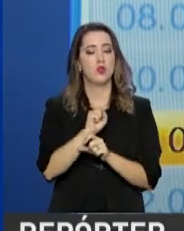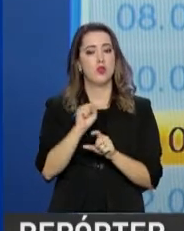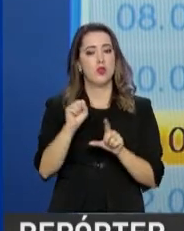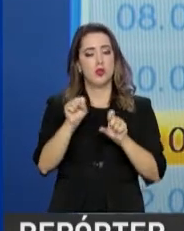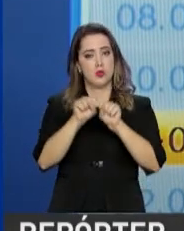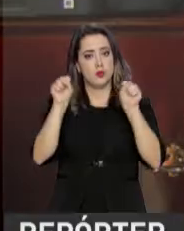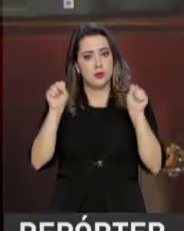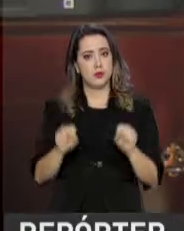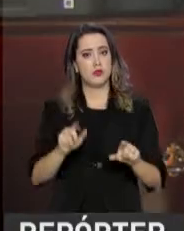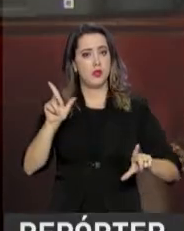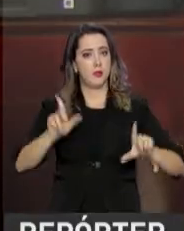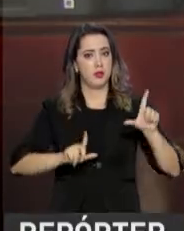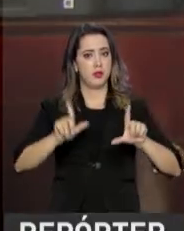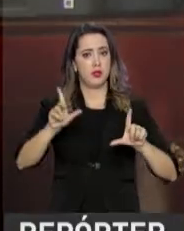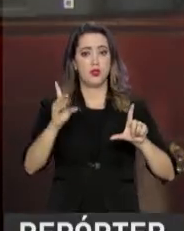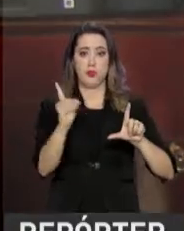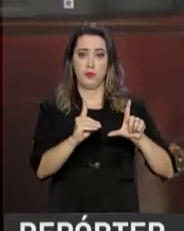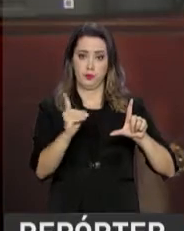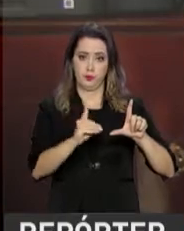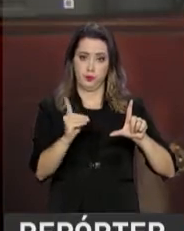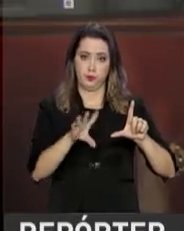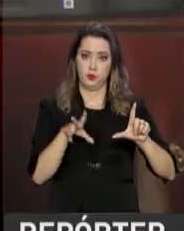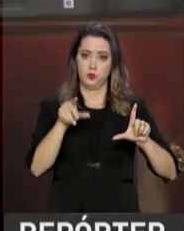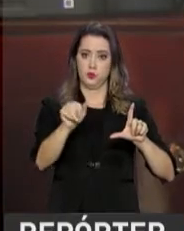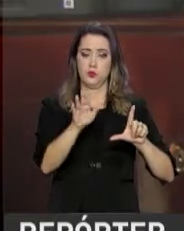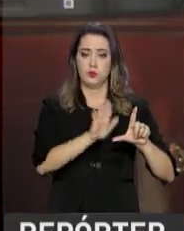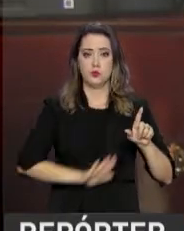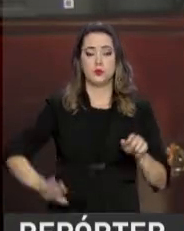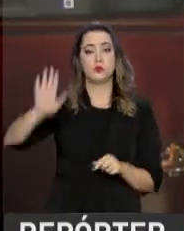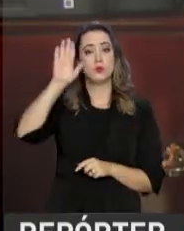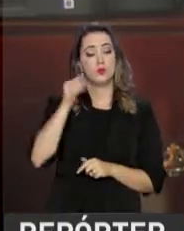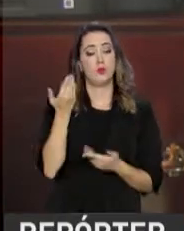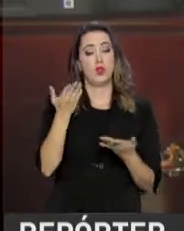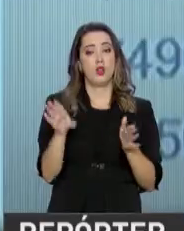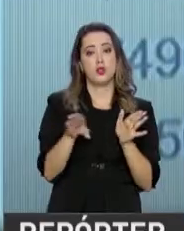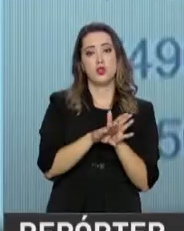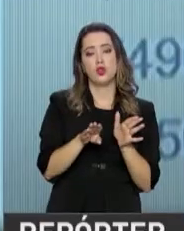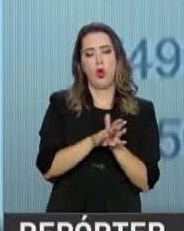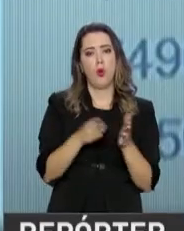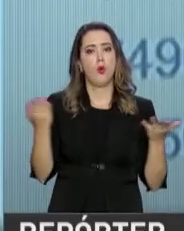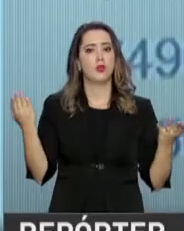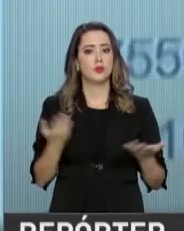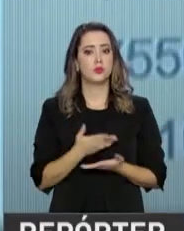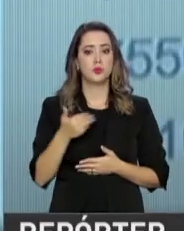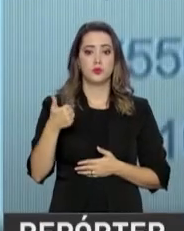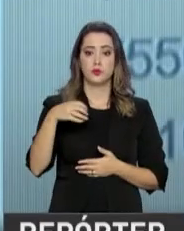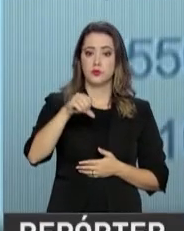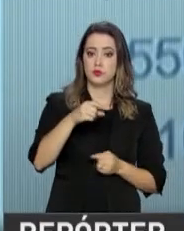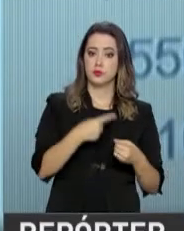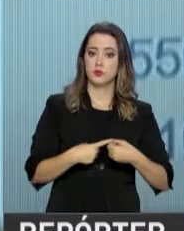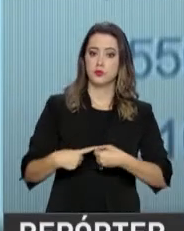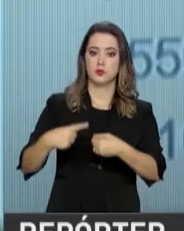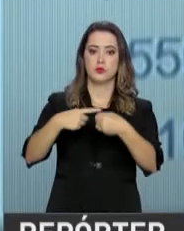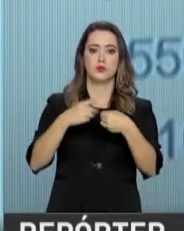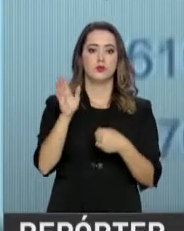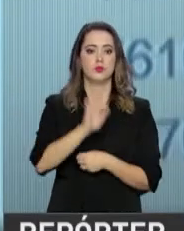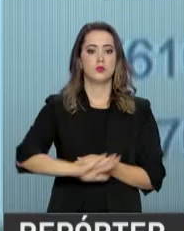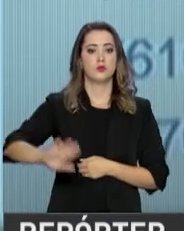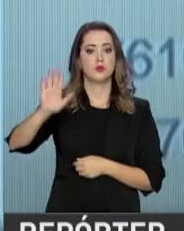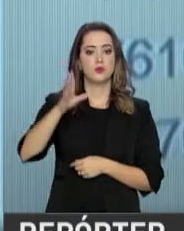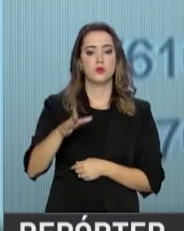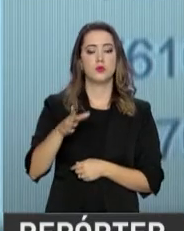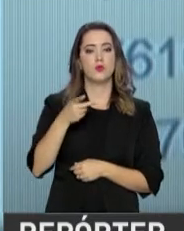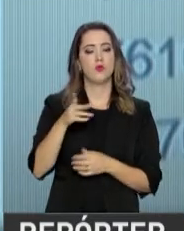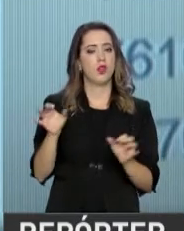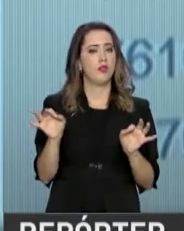tv digital que está sendo implantado em todo o país e chegou a vez de mais 19 municípios brasileiros darem